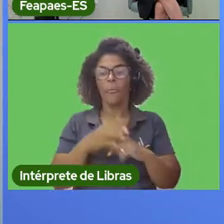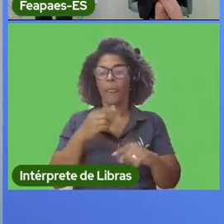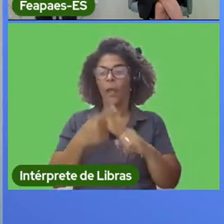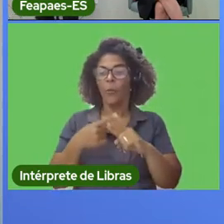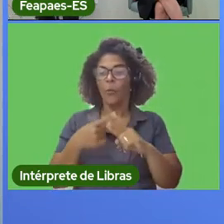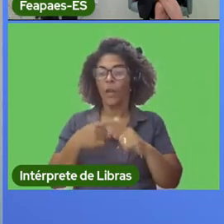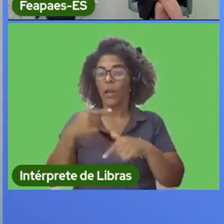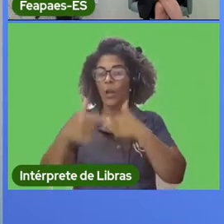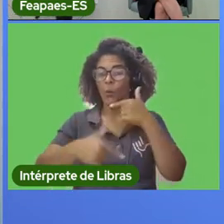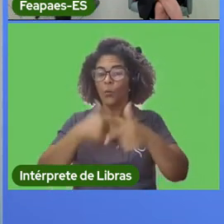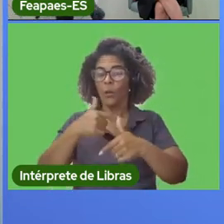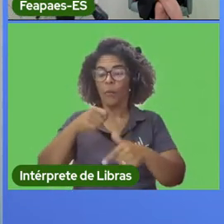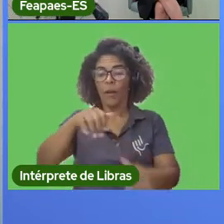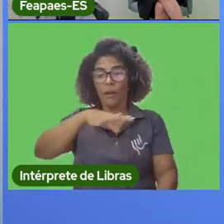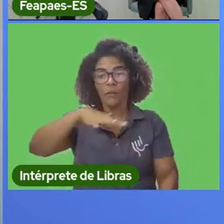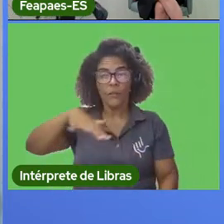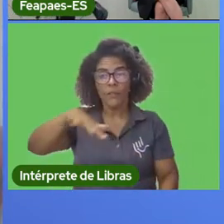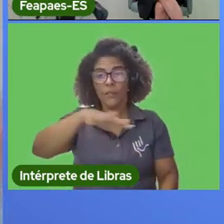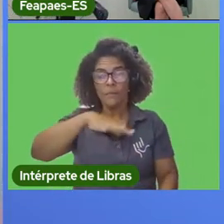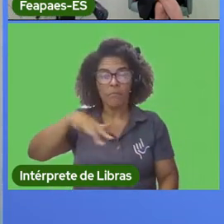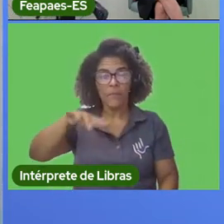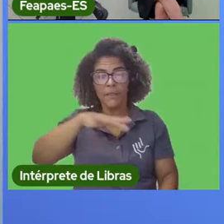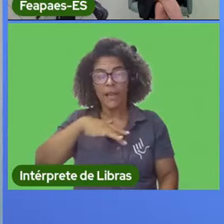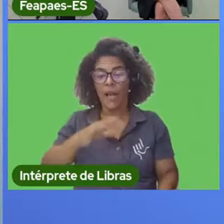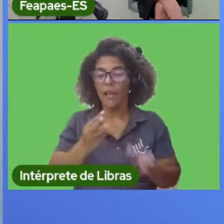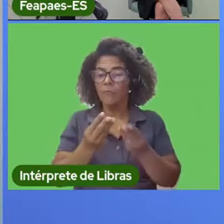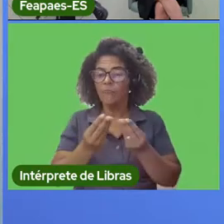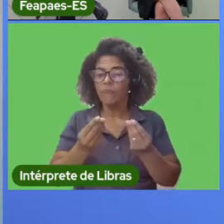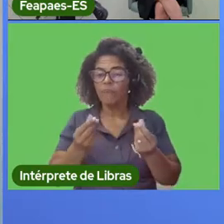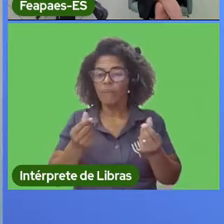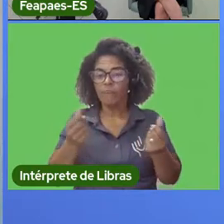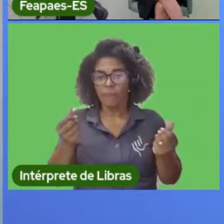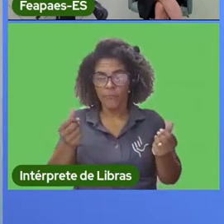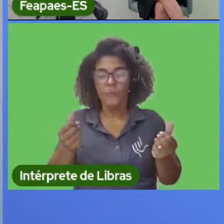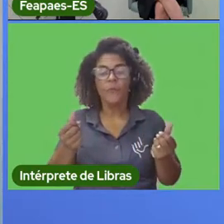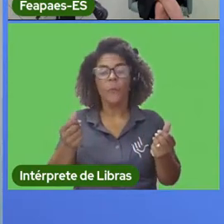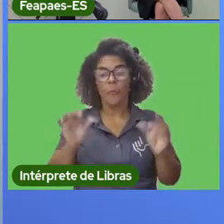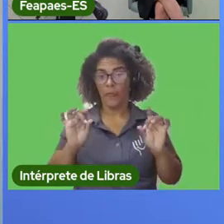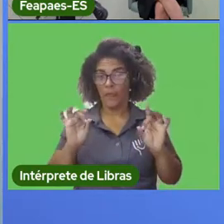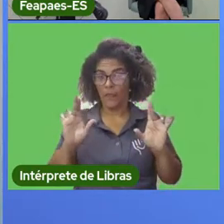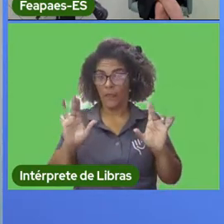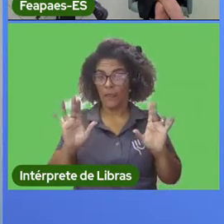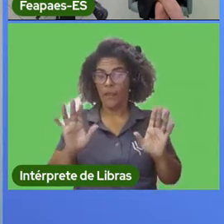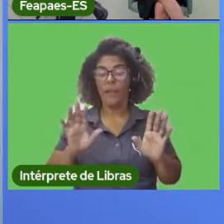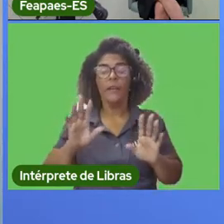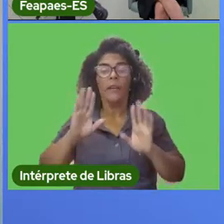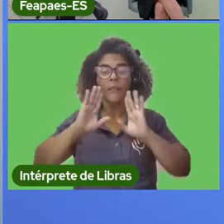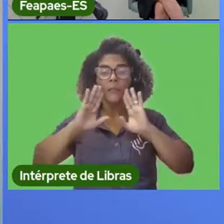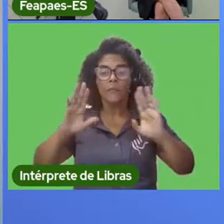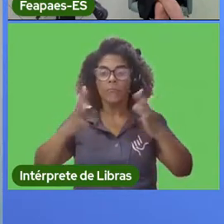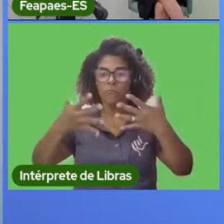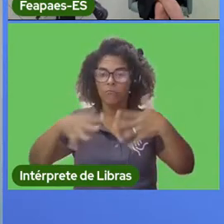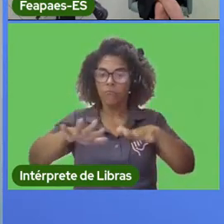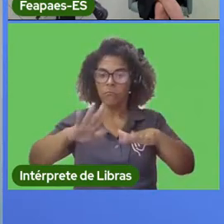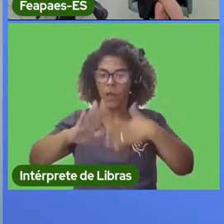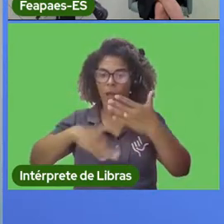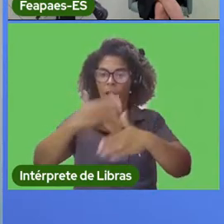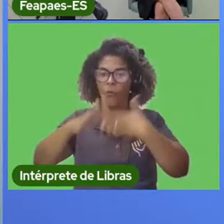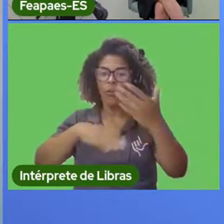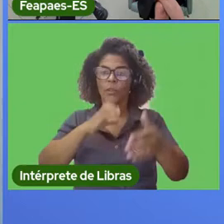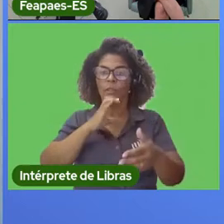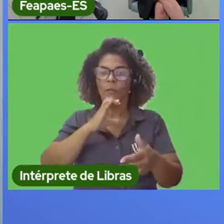é um espaço de inscrição privilegiada, inclusive gerando processos de reconhecimento social